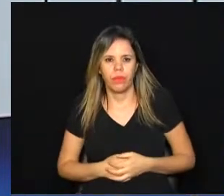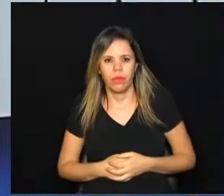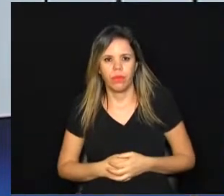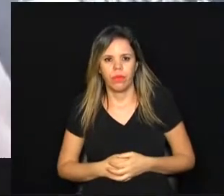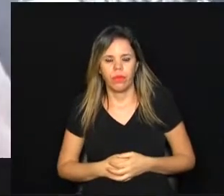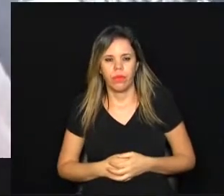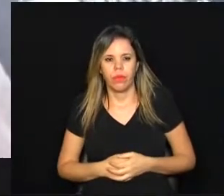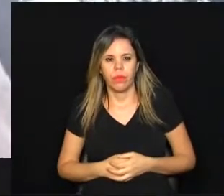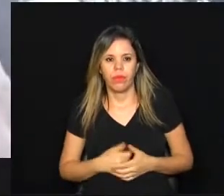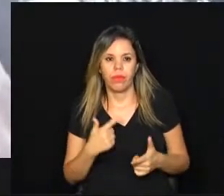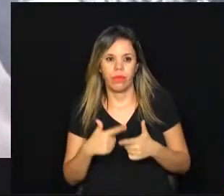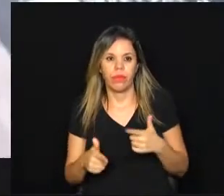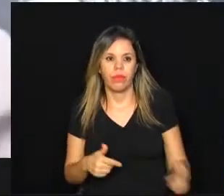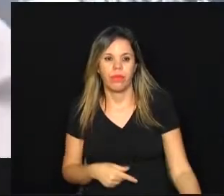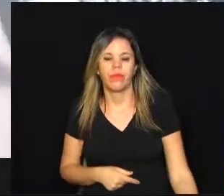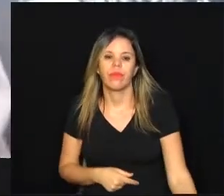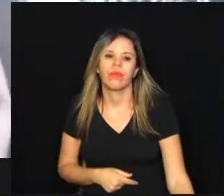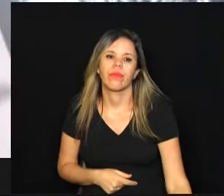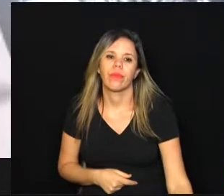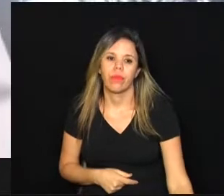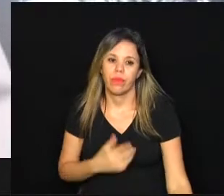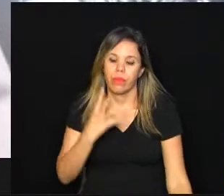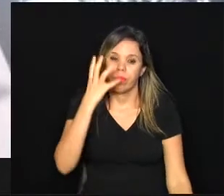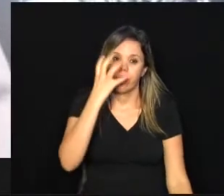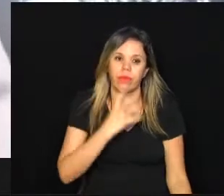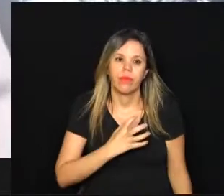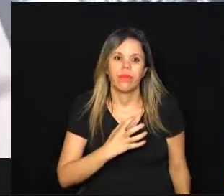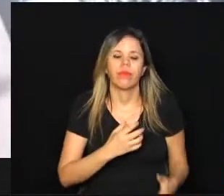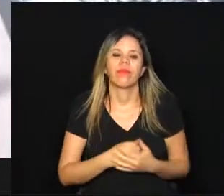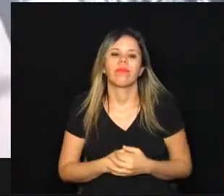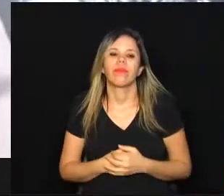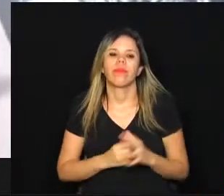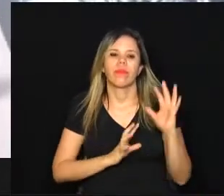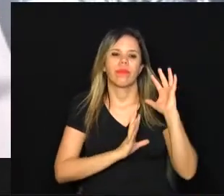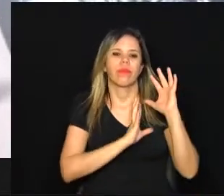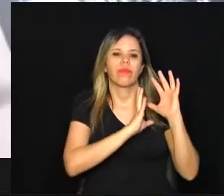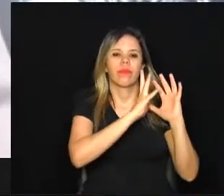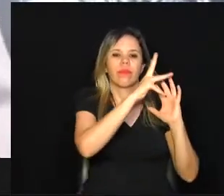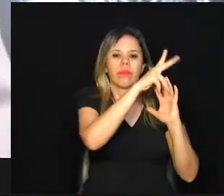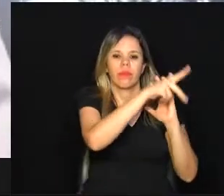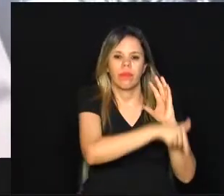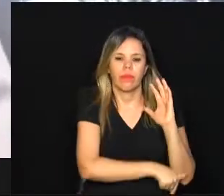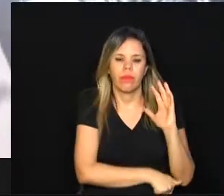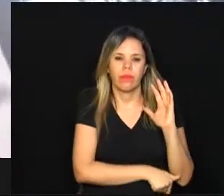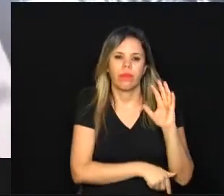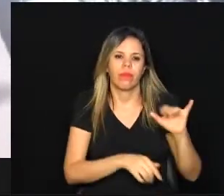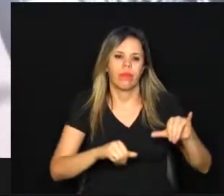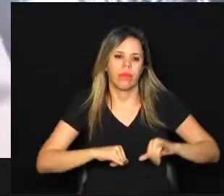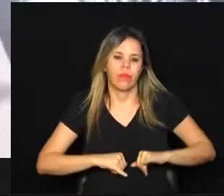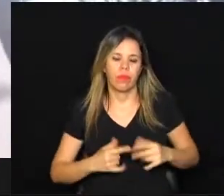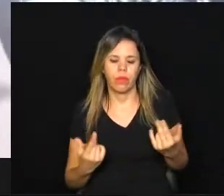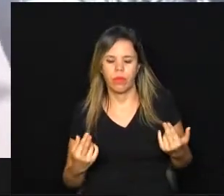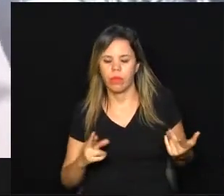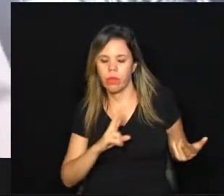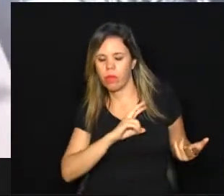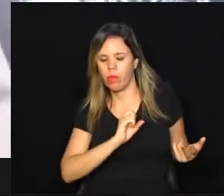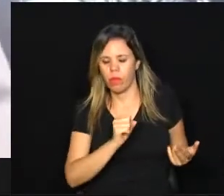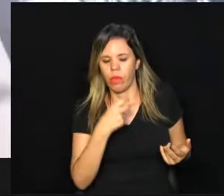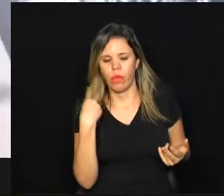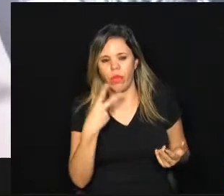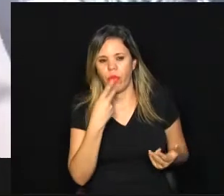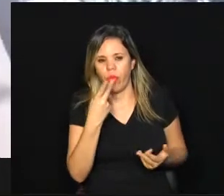É um problema muito sério, né? A questão do meio ambiente, como disse o Rossini, com muitas